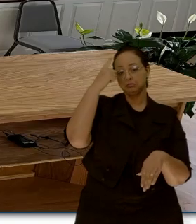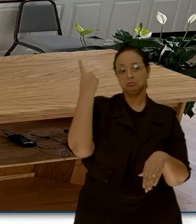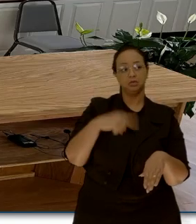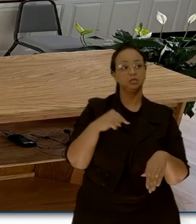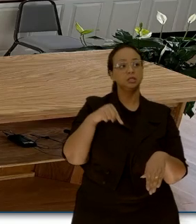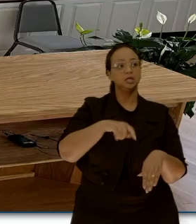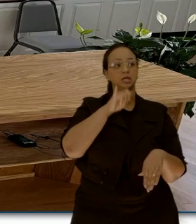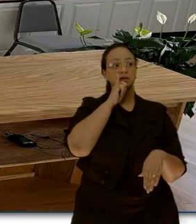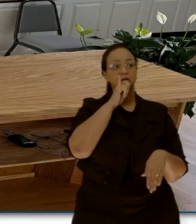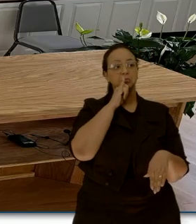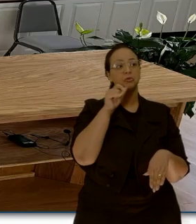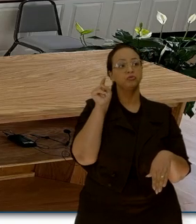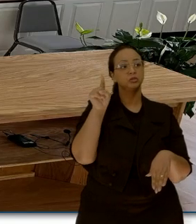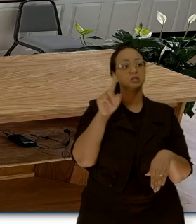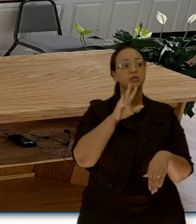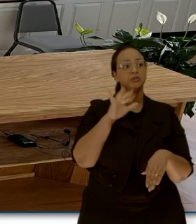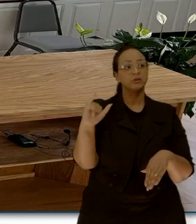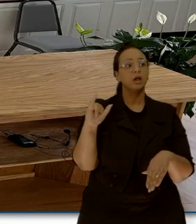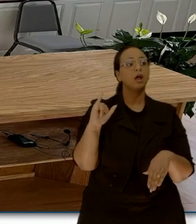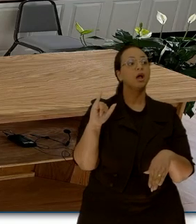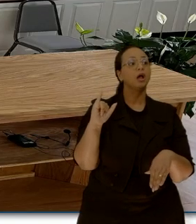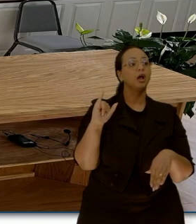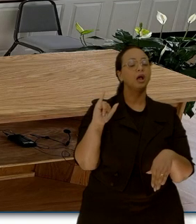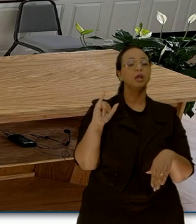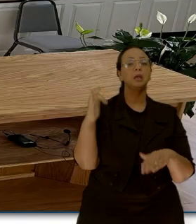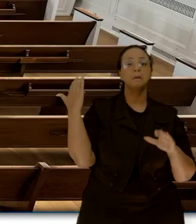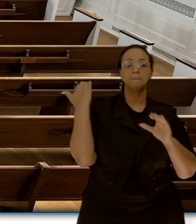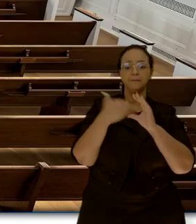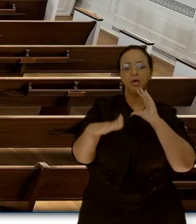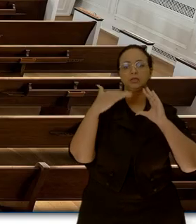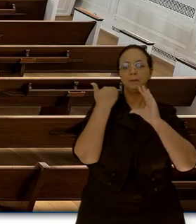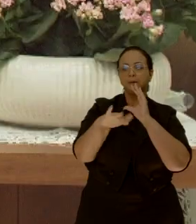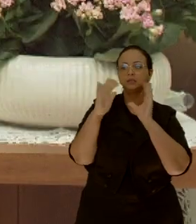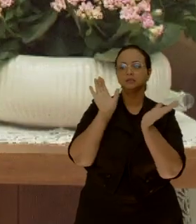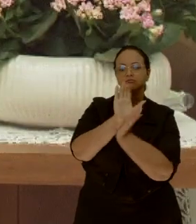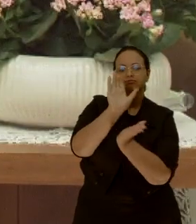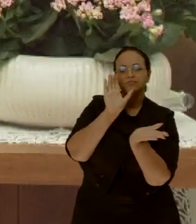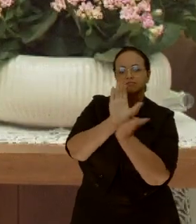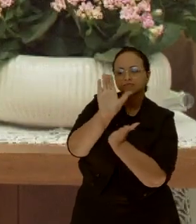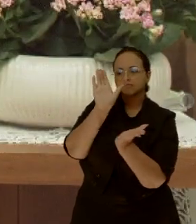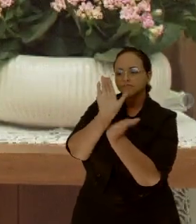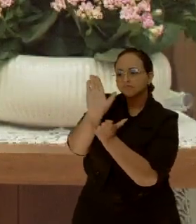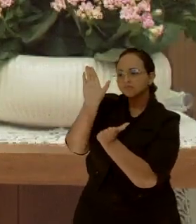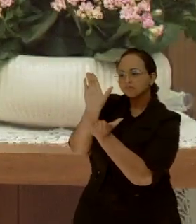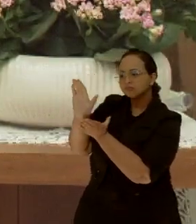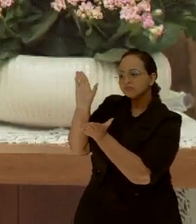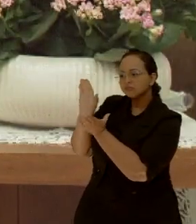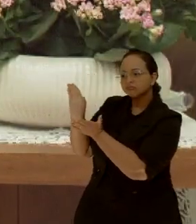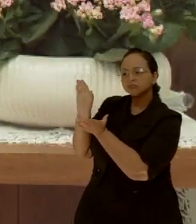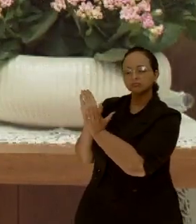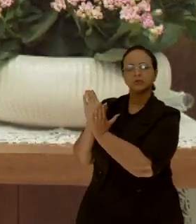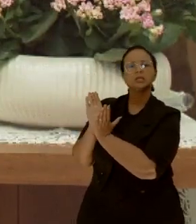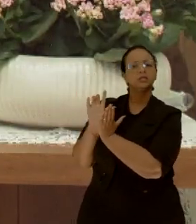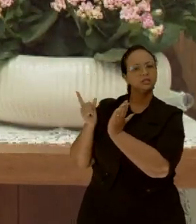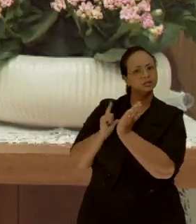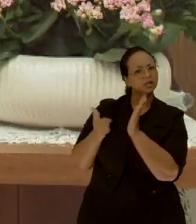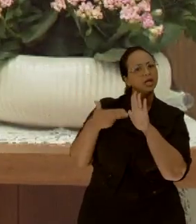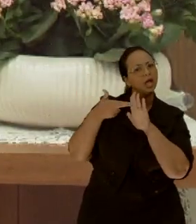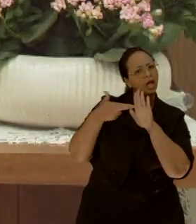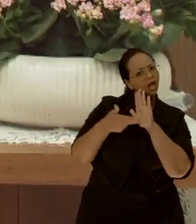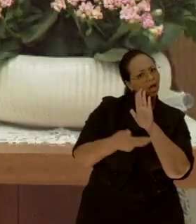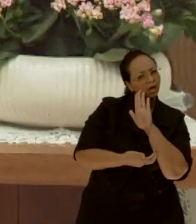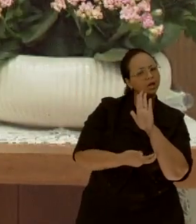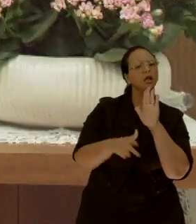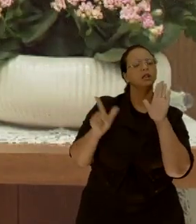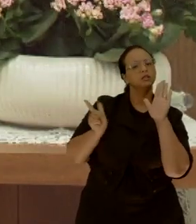diz, olha, vocês mandem para tal igreja esse valor. Tudo dentro de um programa,